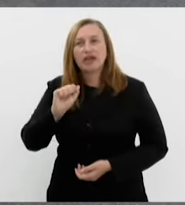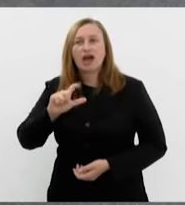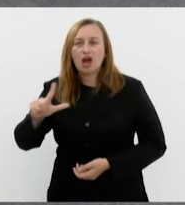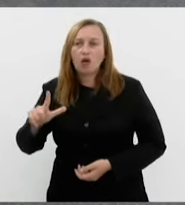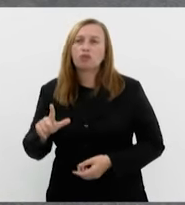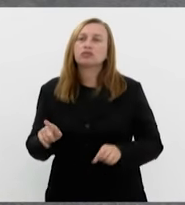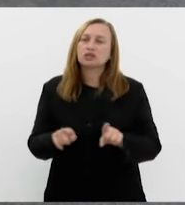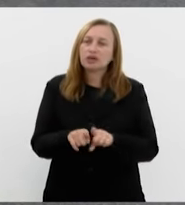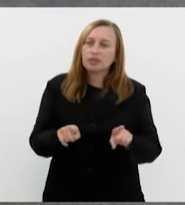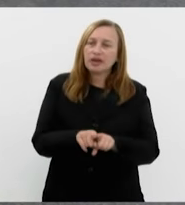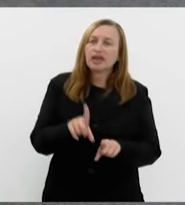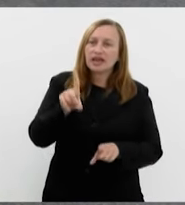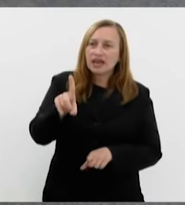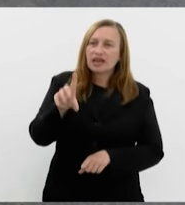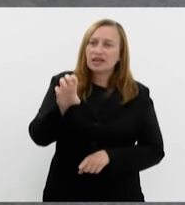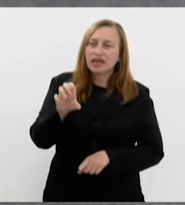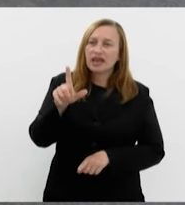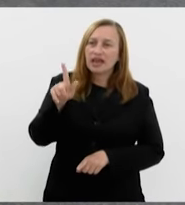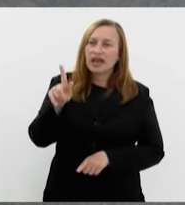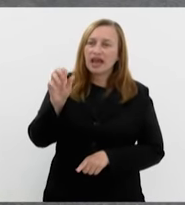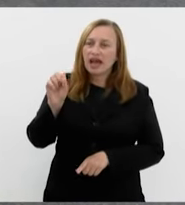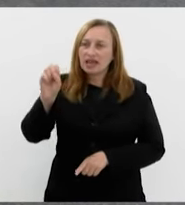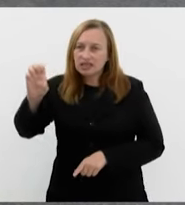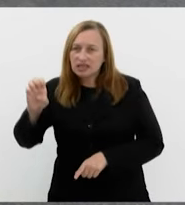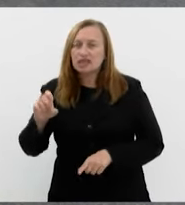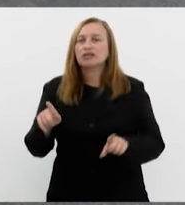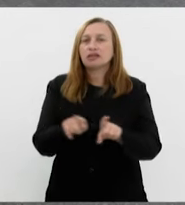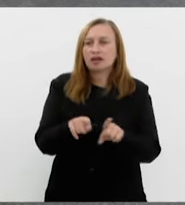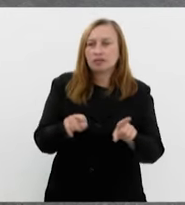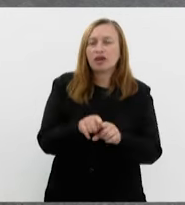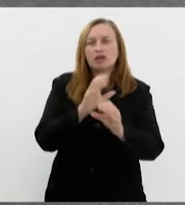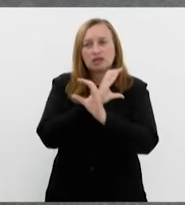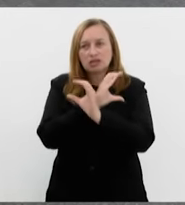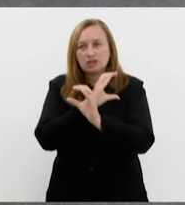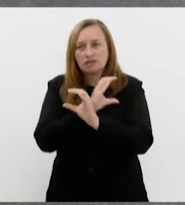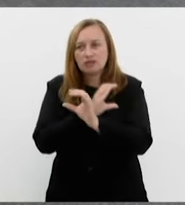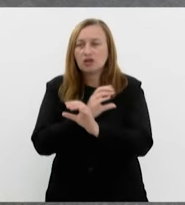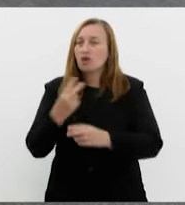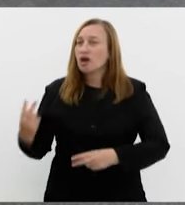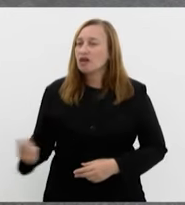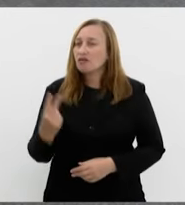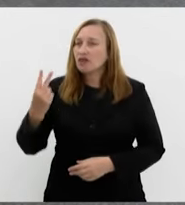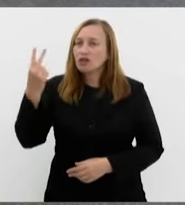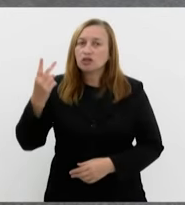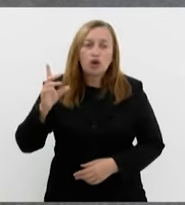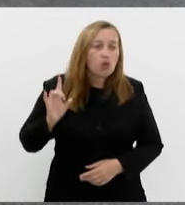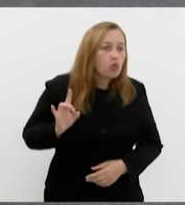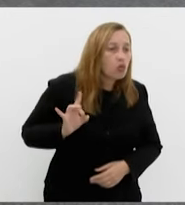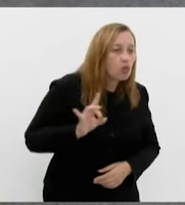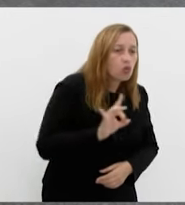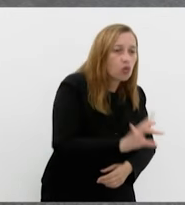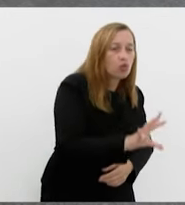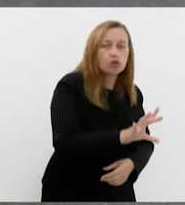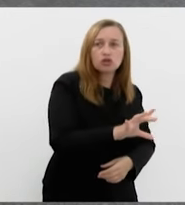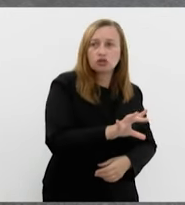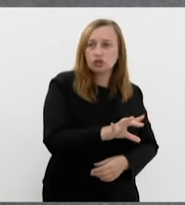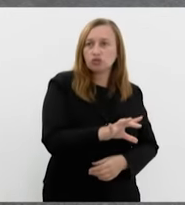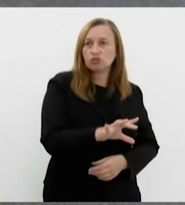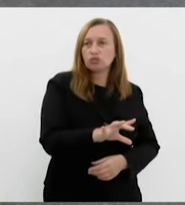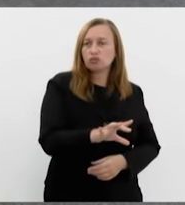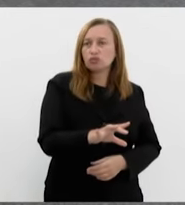Degase, polícia civil, a valorização desses homens e mulheres, que somos a última barreira contra esse